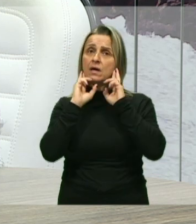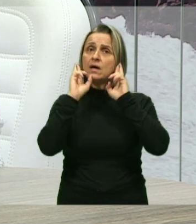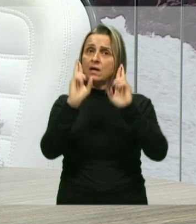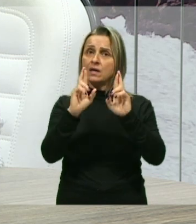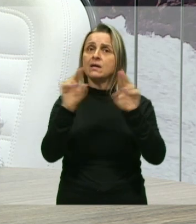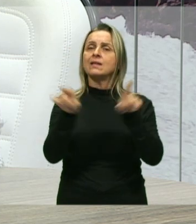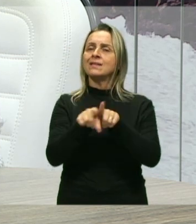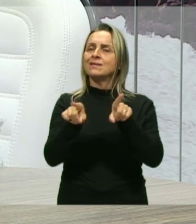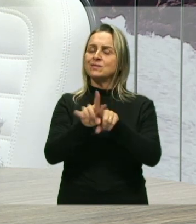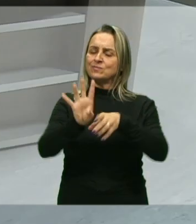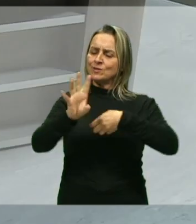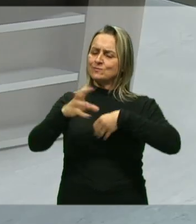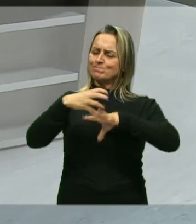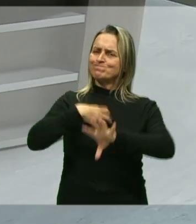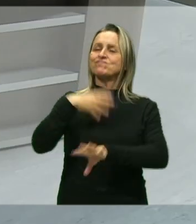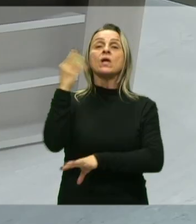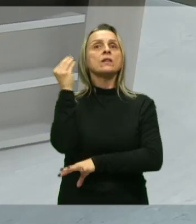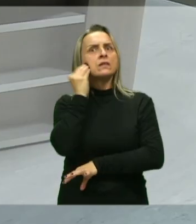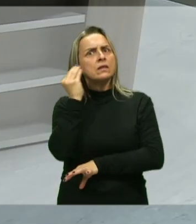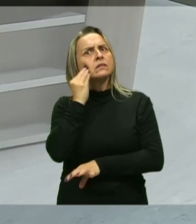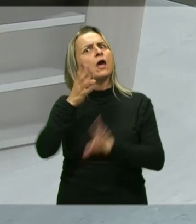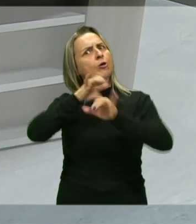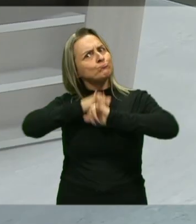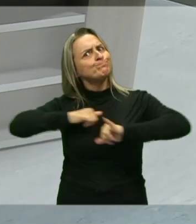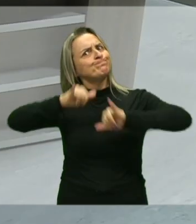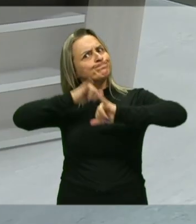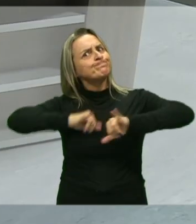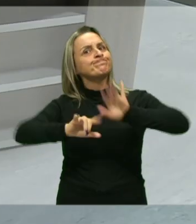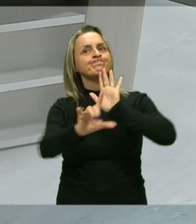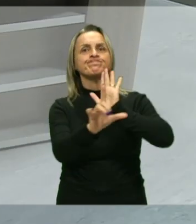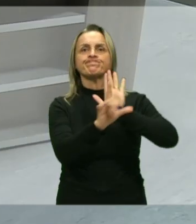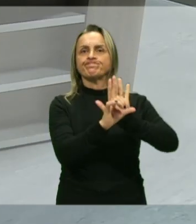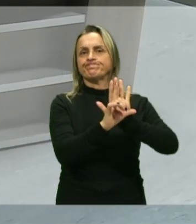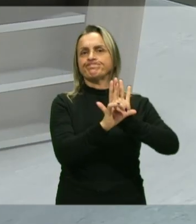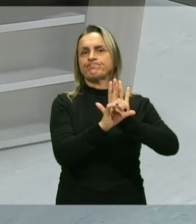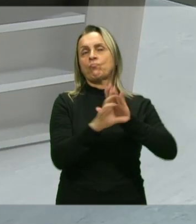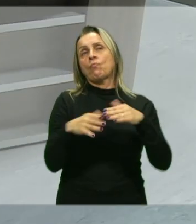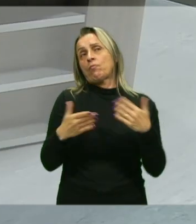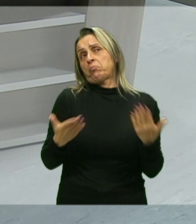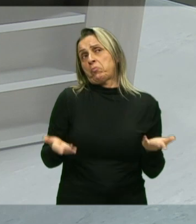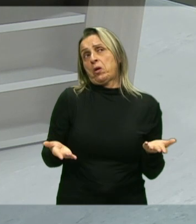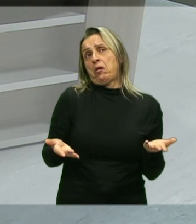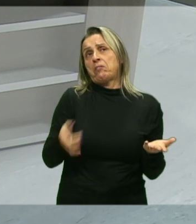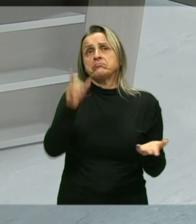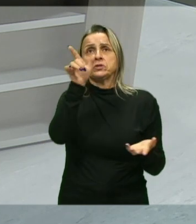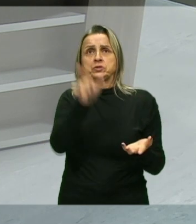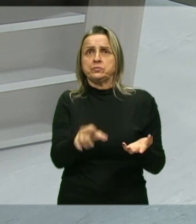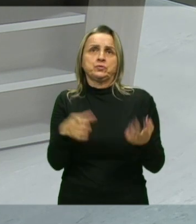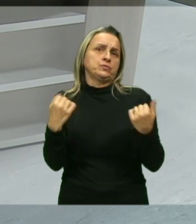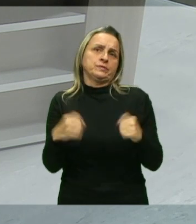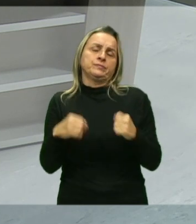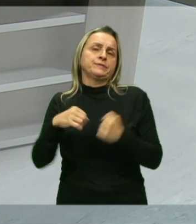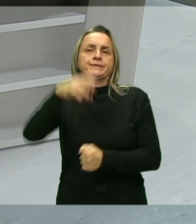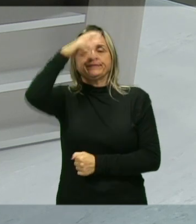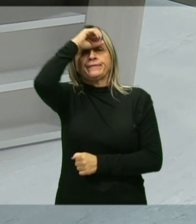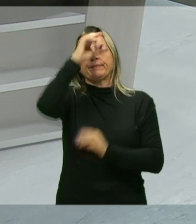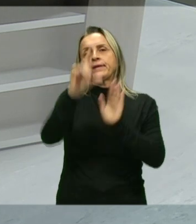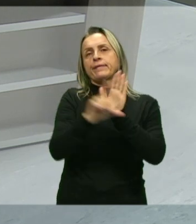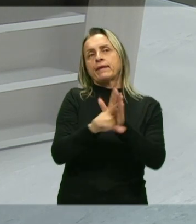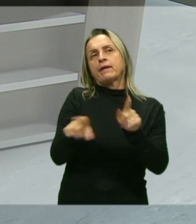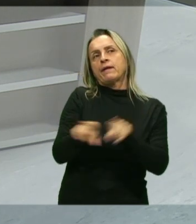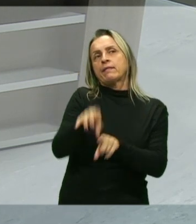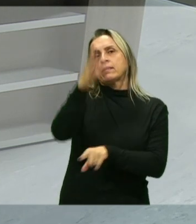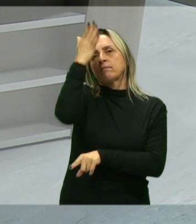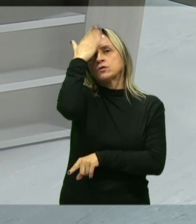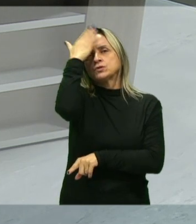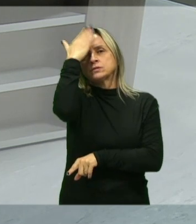Vamos tentar divulgar mais as leis, né? Tudo bem, as pessoas não têm necessidade de já aprender, de já saber que existe